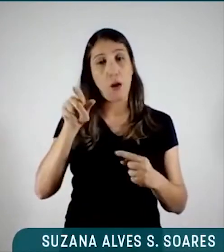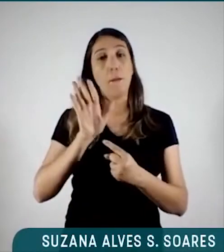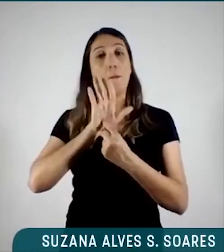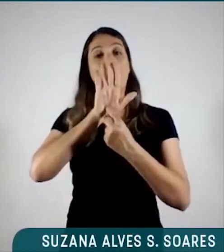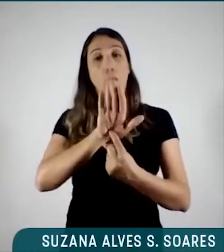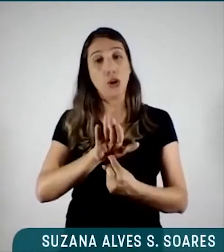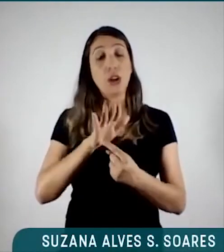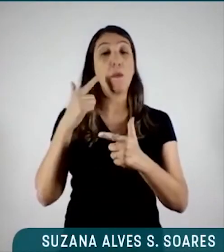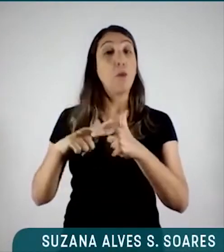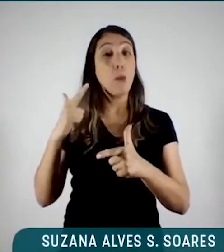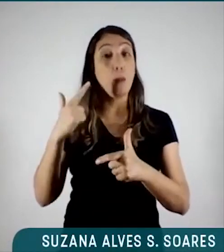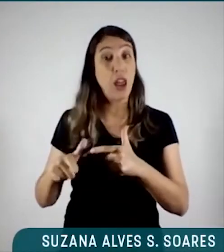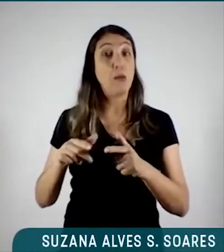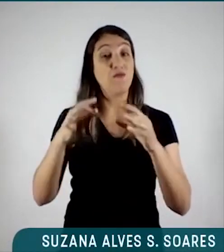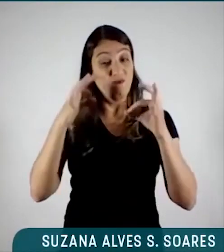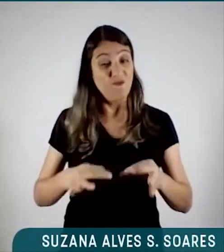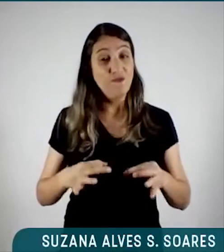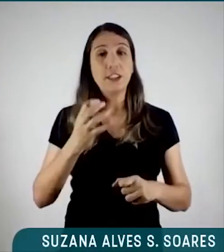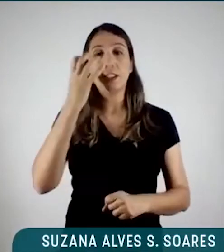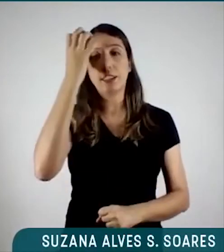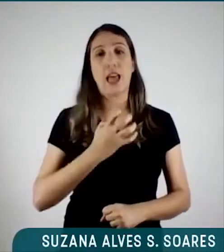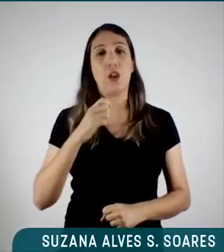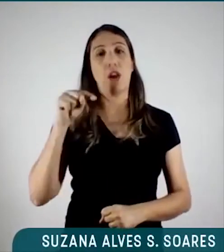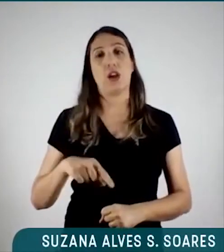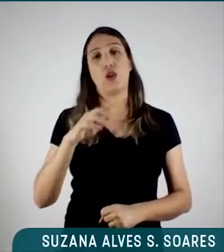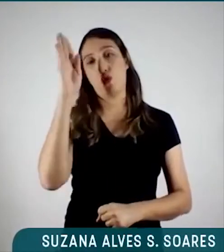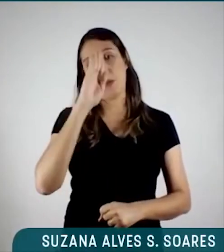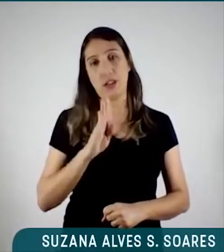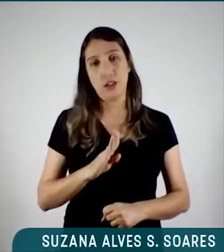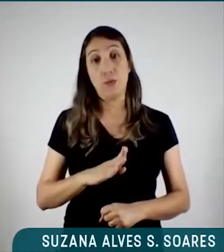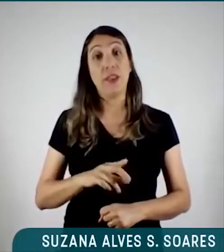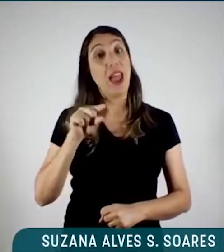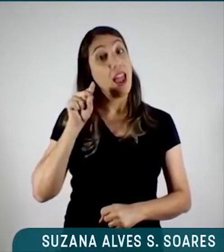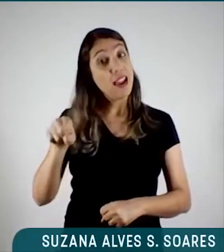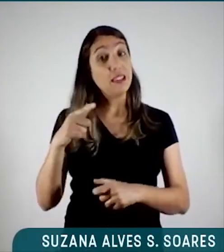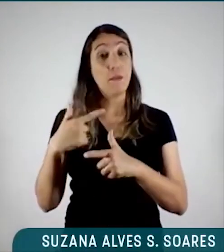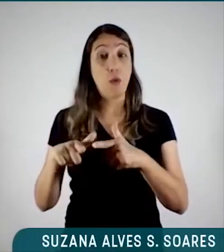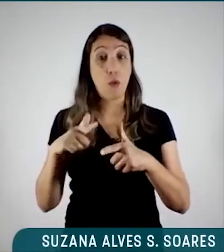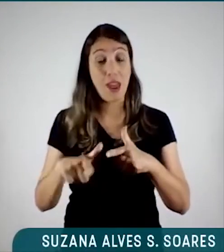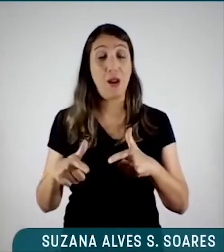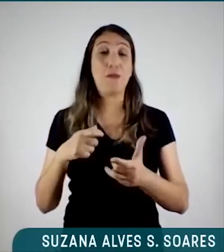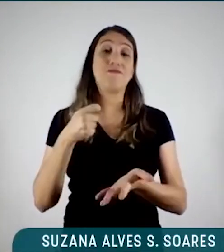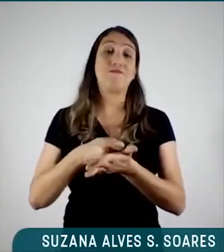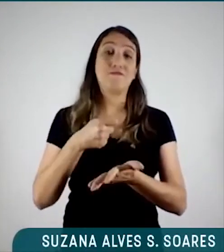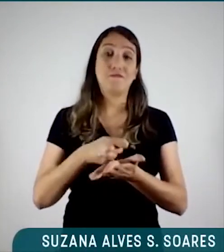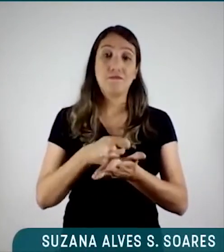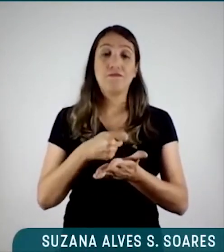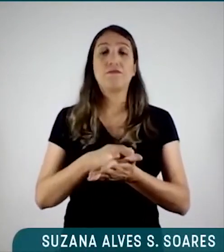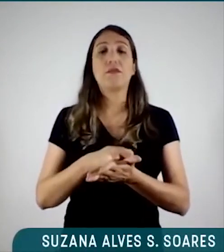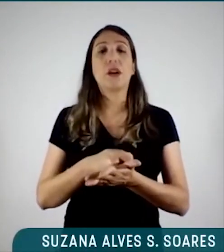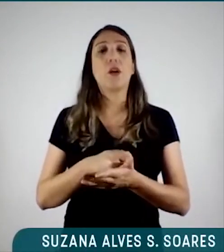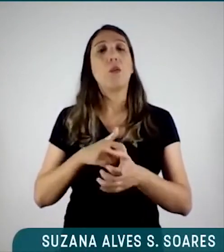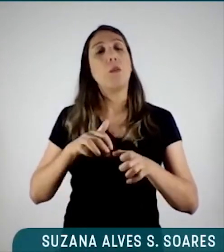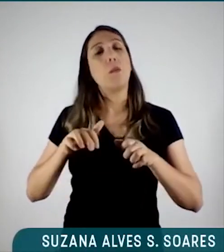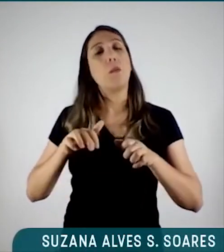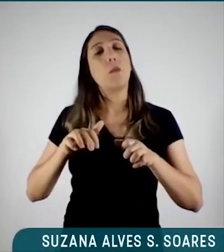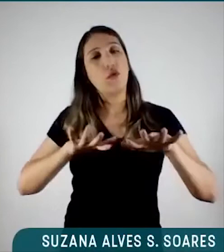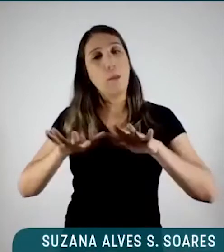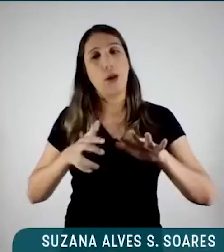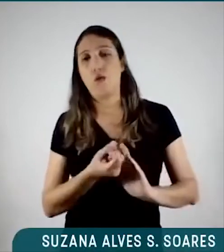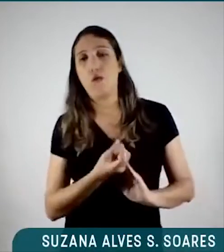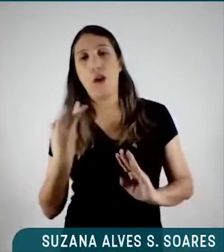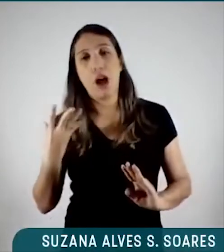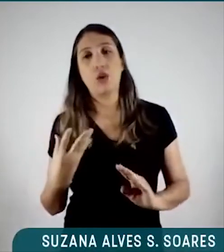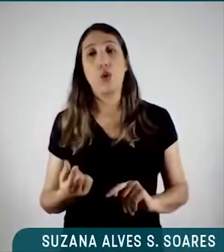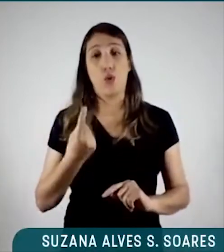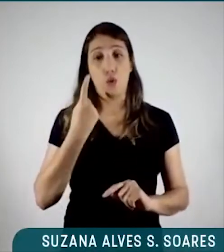extremamente sério diante do Brasil. E esse problema, ele exige uma série de movimentos. Quer dizer, um deles é esse movimento